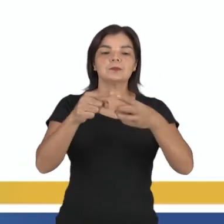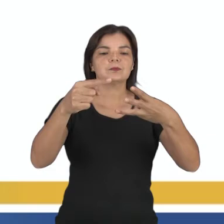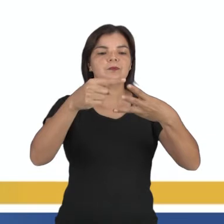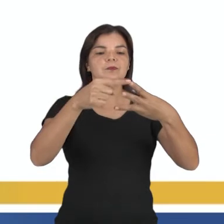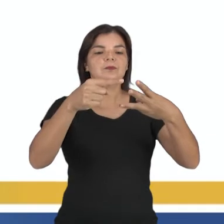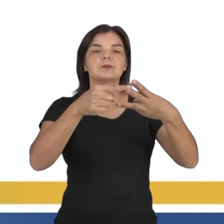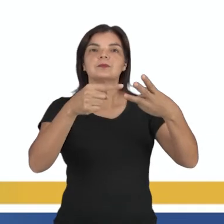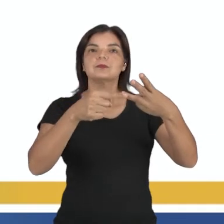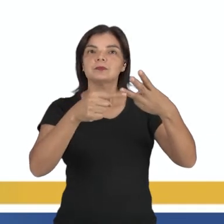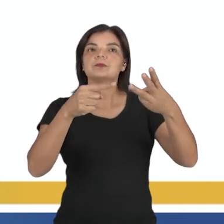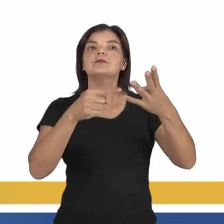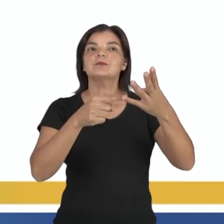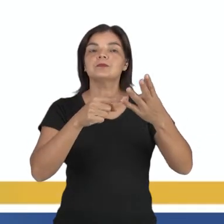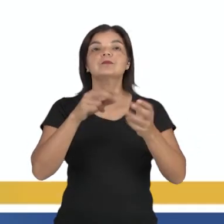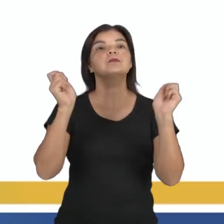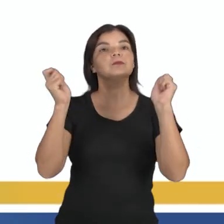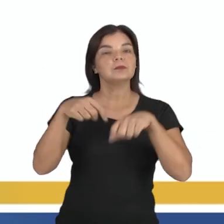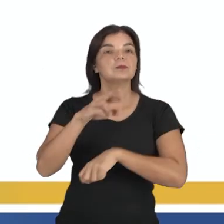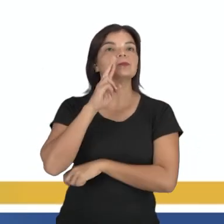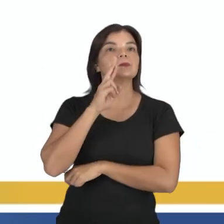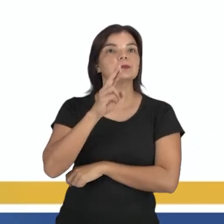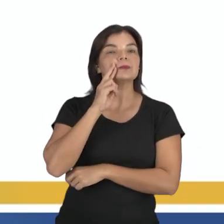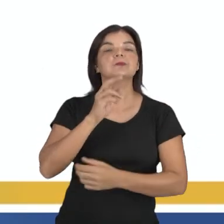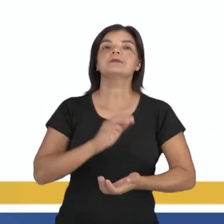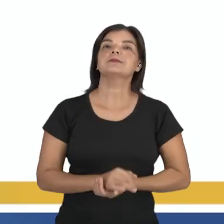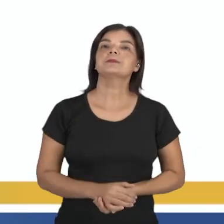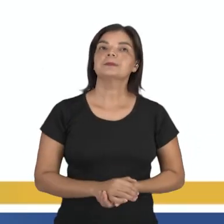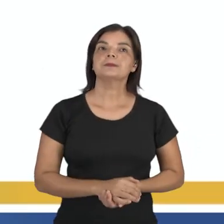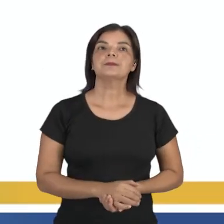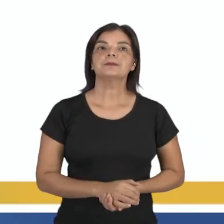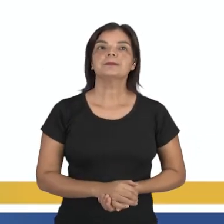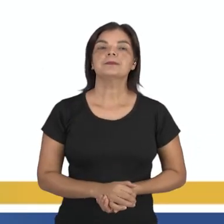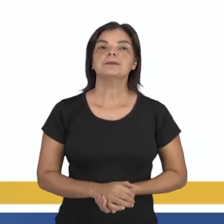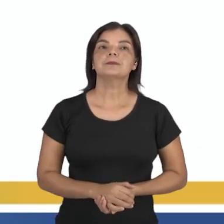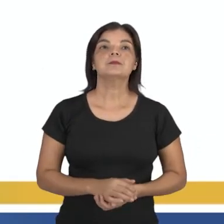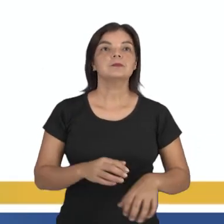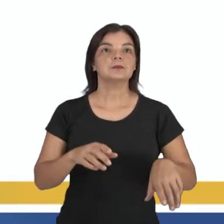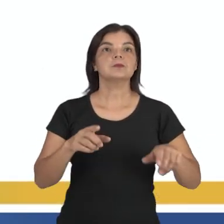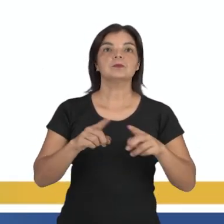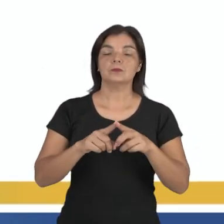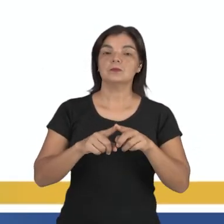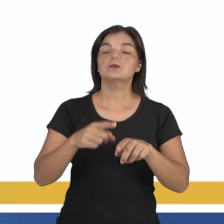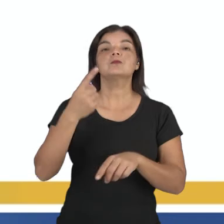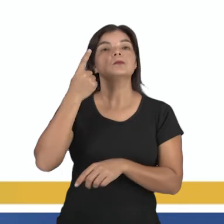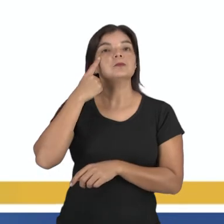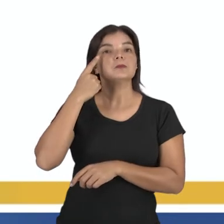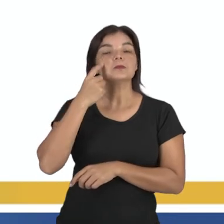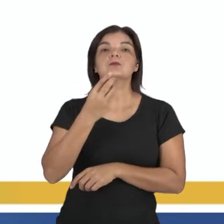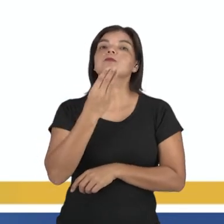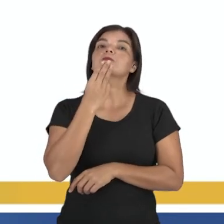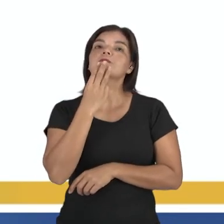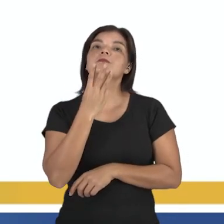4 possibilidades de resposta. Acompanhem comigo. Segundo Max Weber,